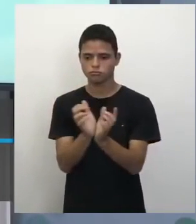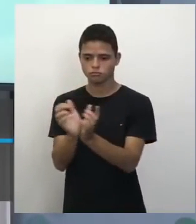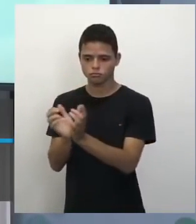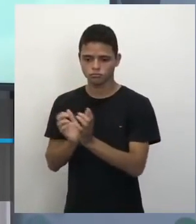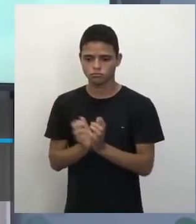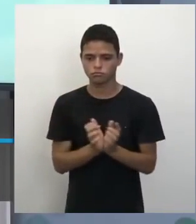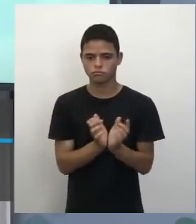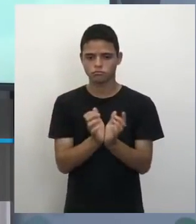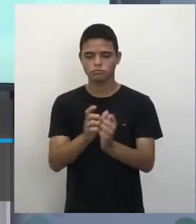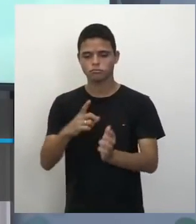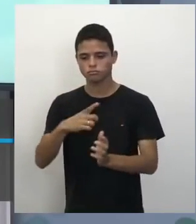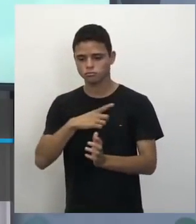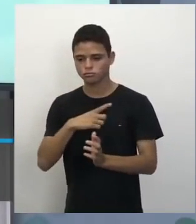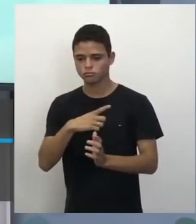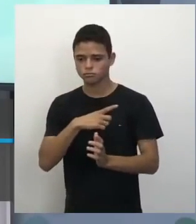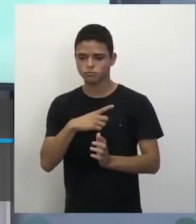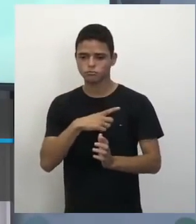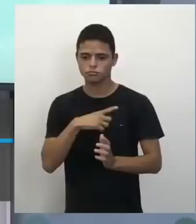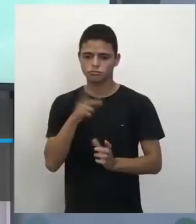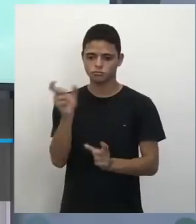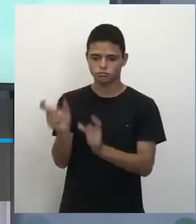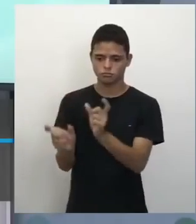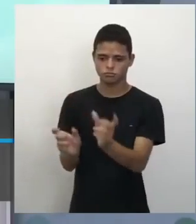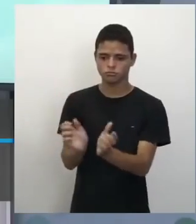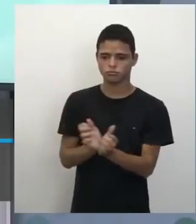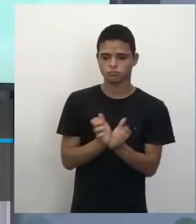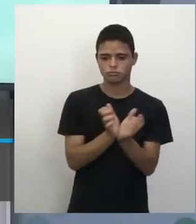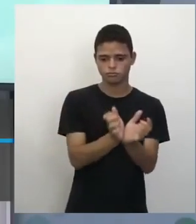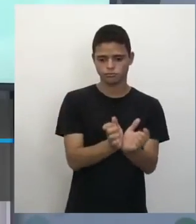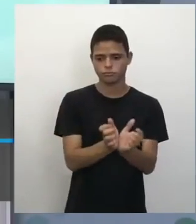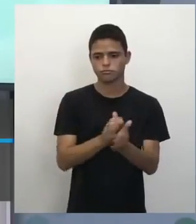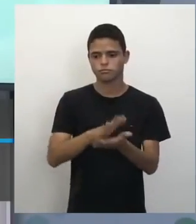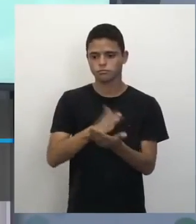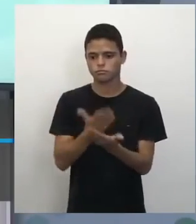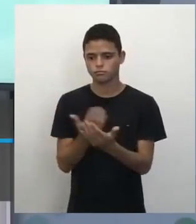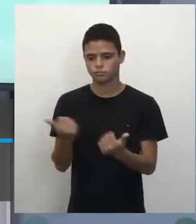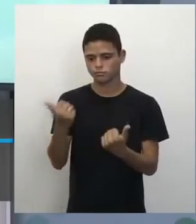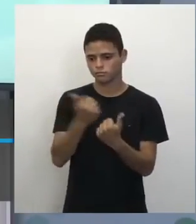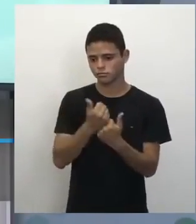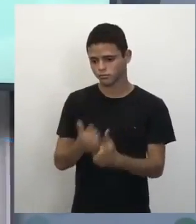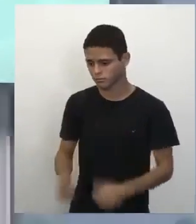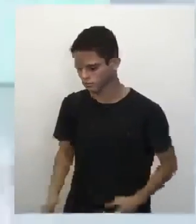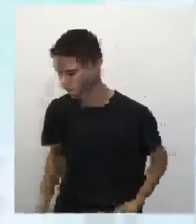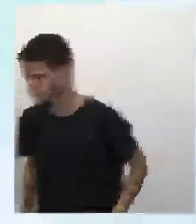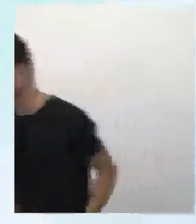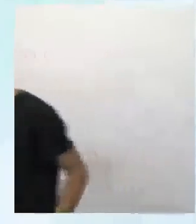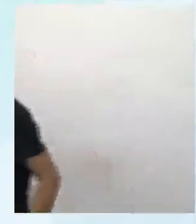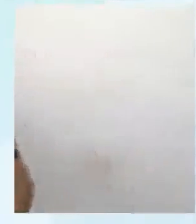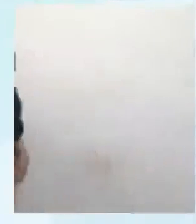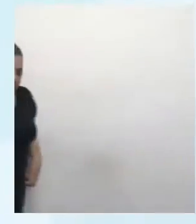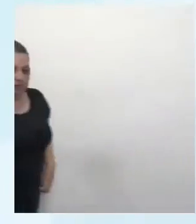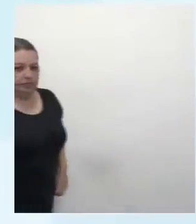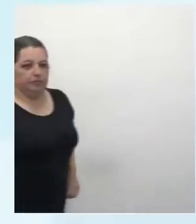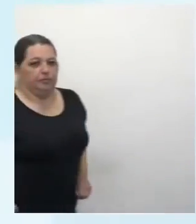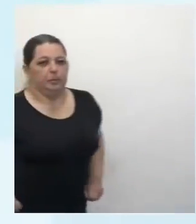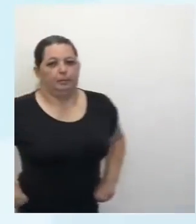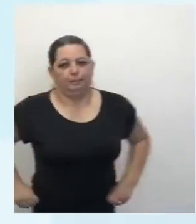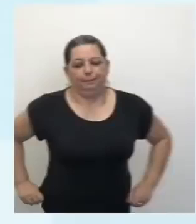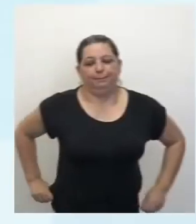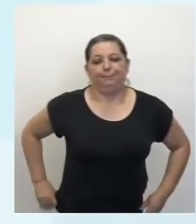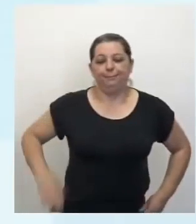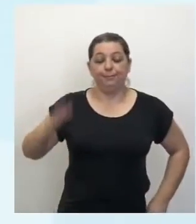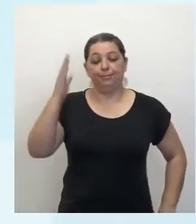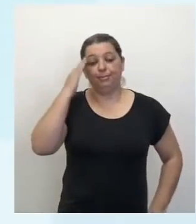teremos também ali a presença dos escravizados. Legal, galerinha? Próxima tela, saberes